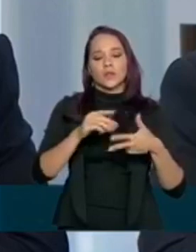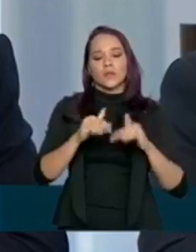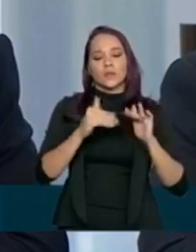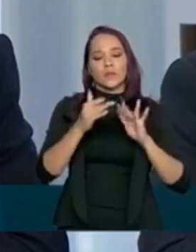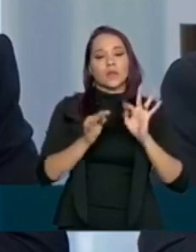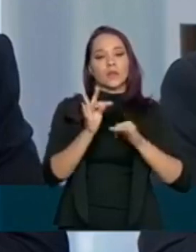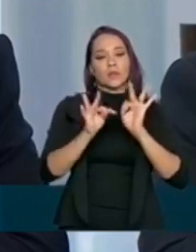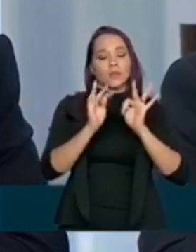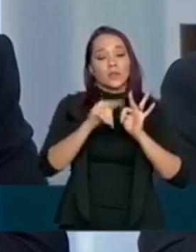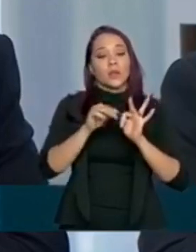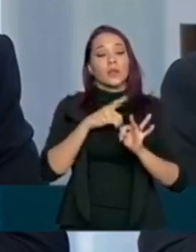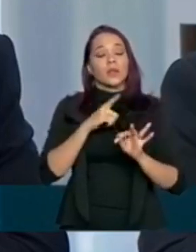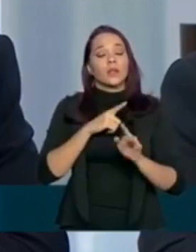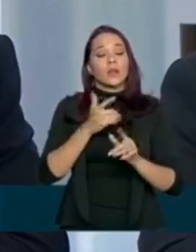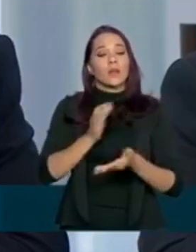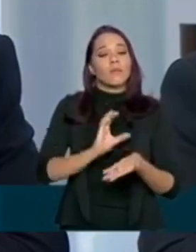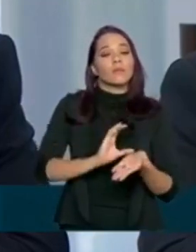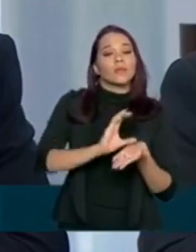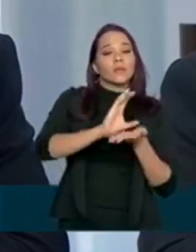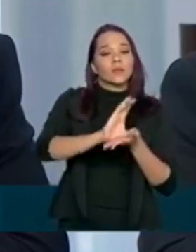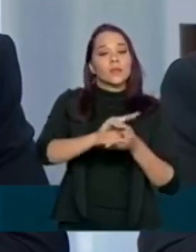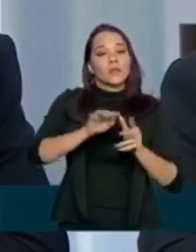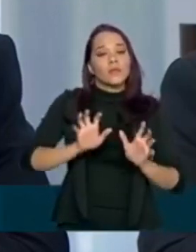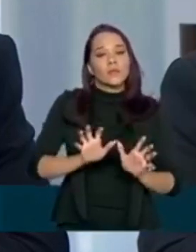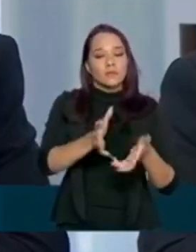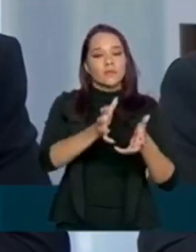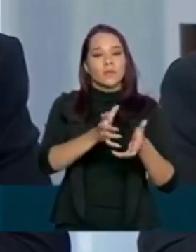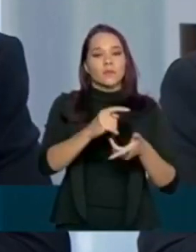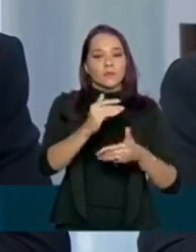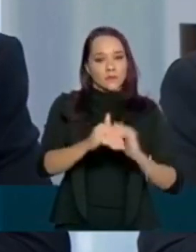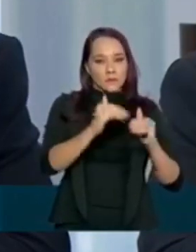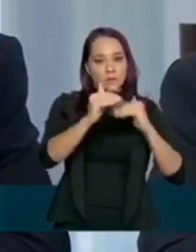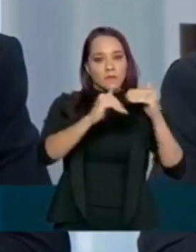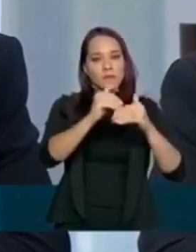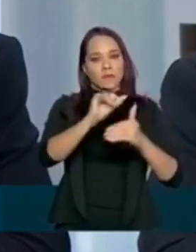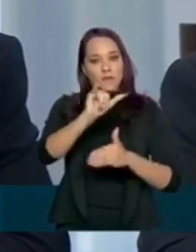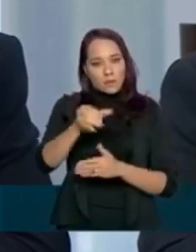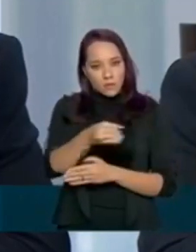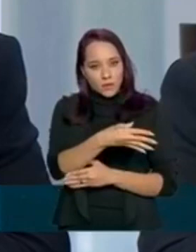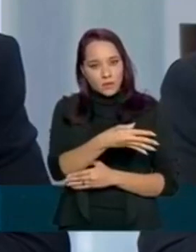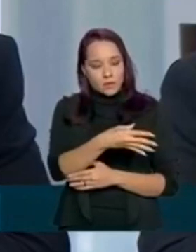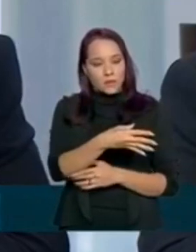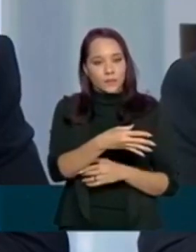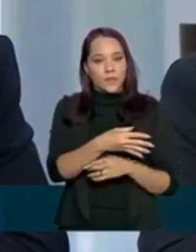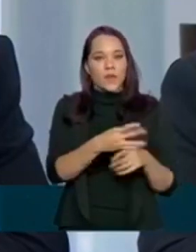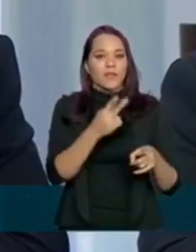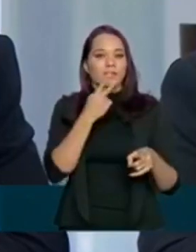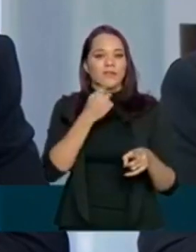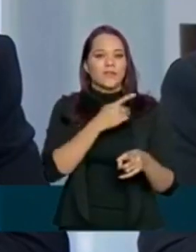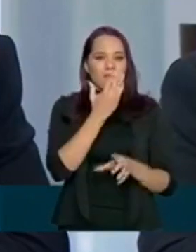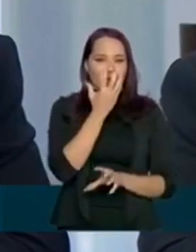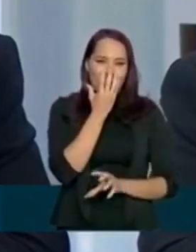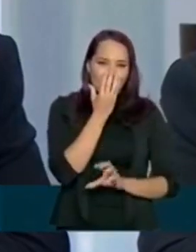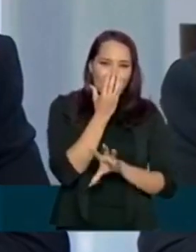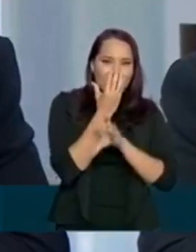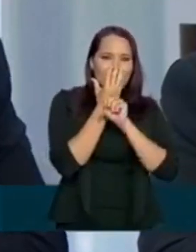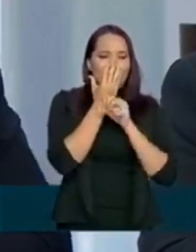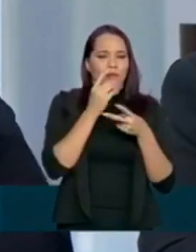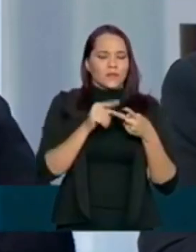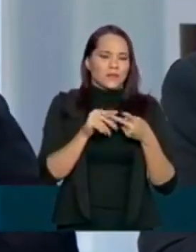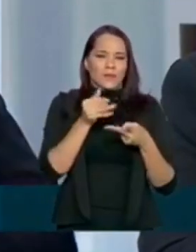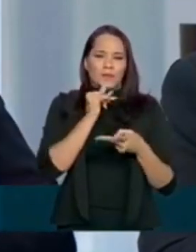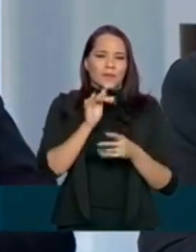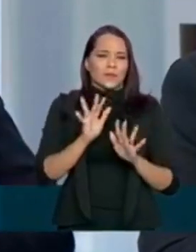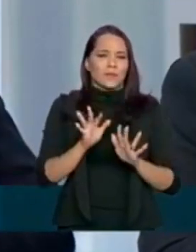feito aplicações investimentos é tanto no desenvolvimento de inovações então falando em ventilador tá falando